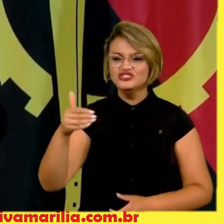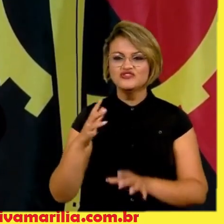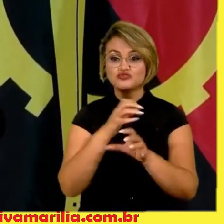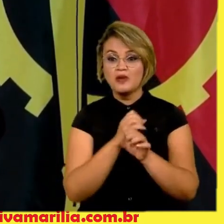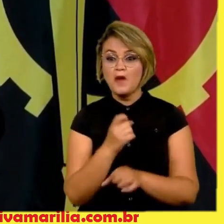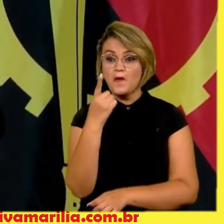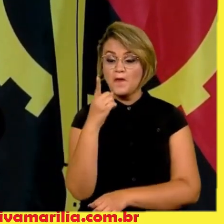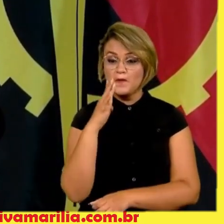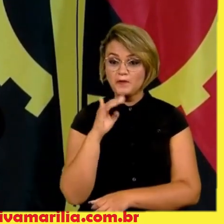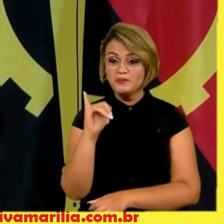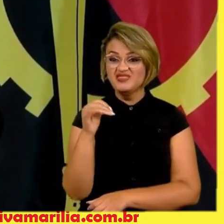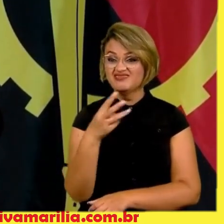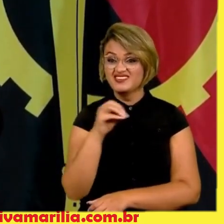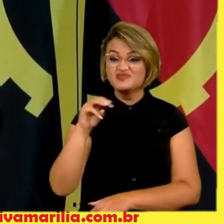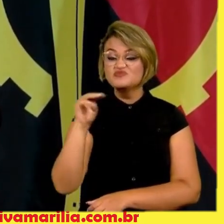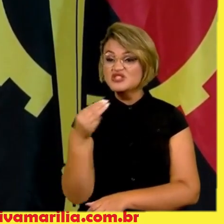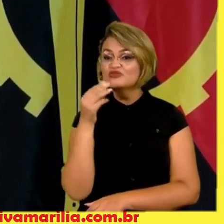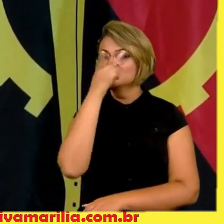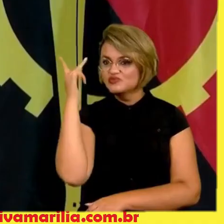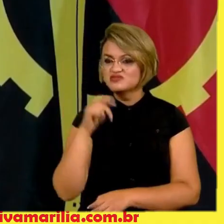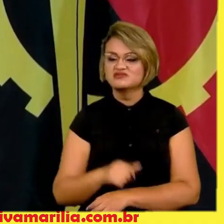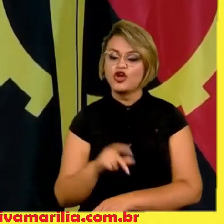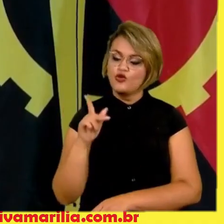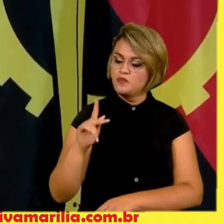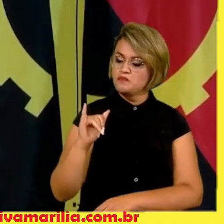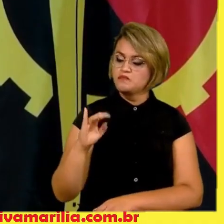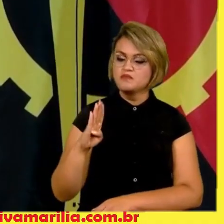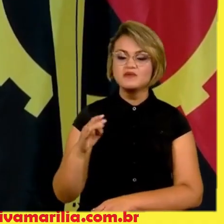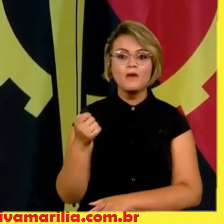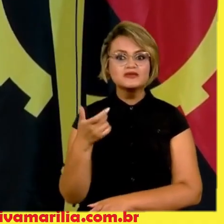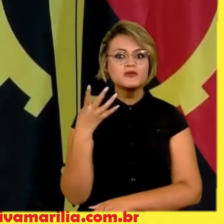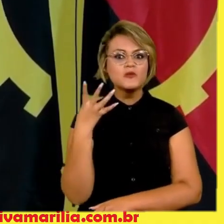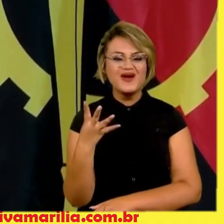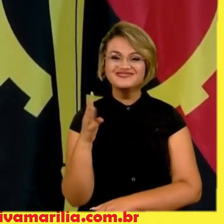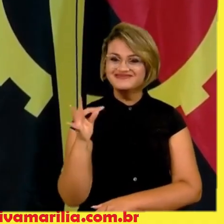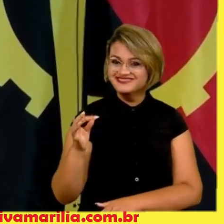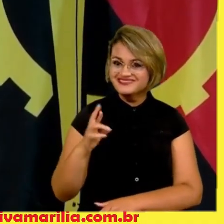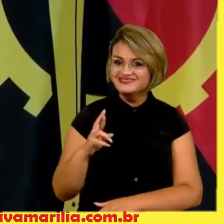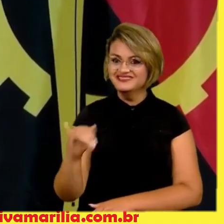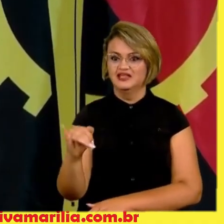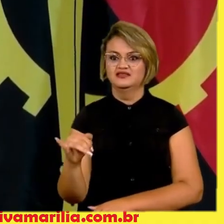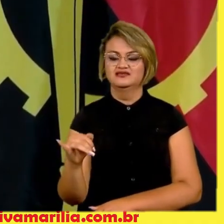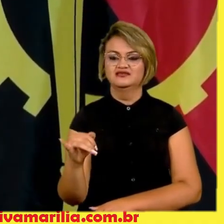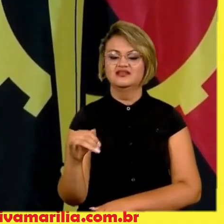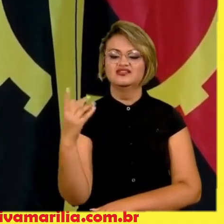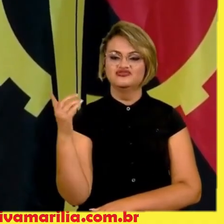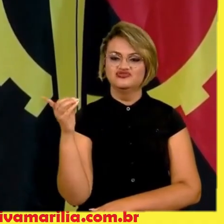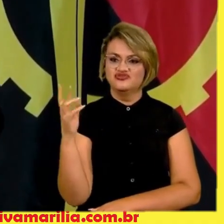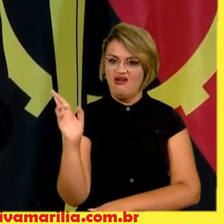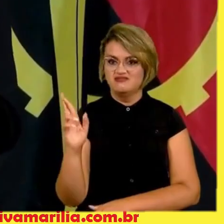e 300 milhões de habitantes. Um PIB de quase 4 trilhões e 300 bilhões de